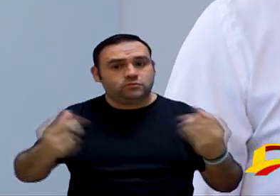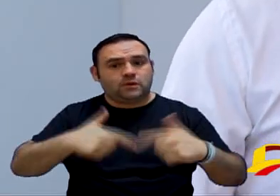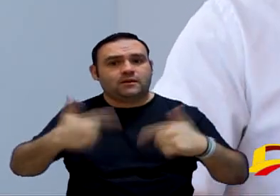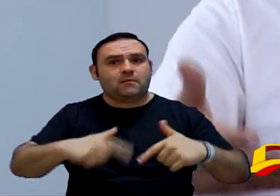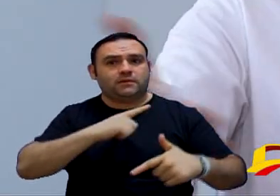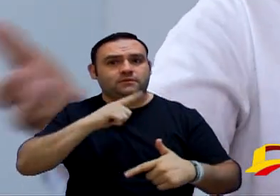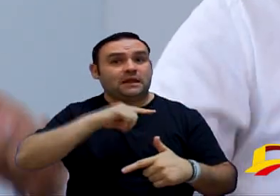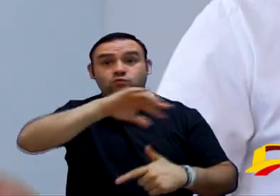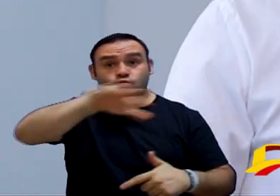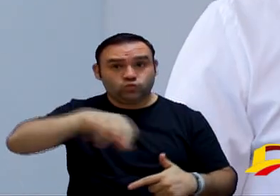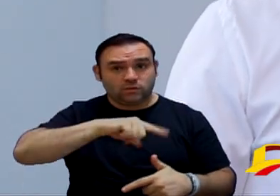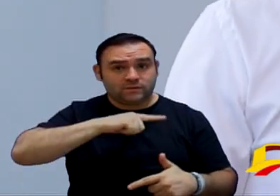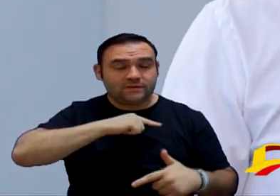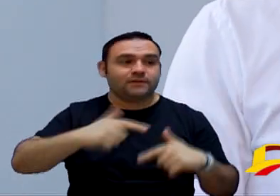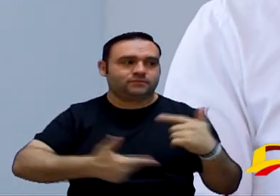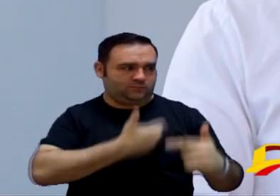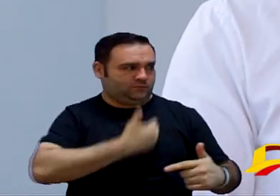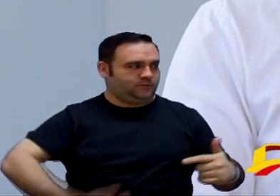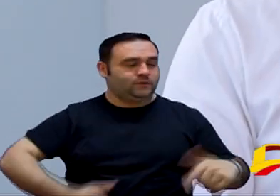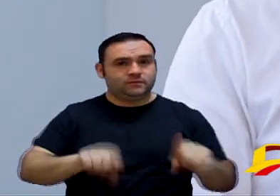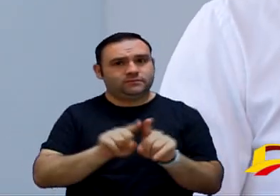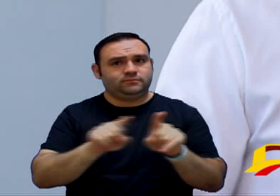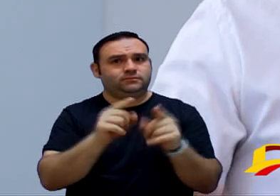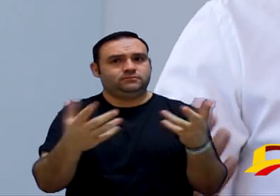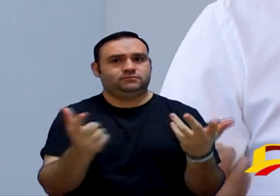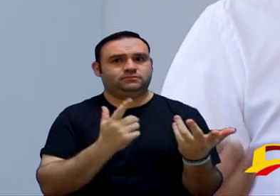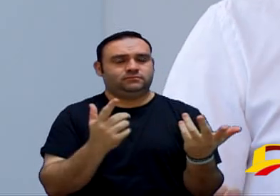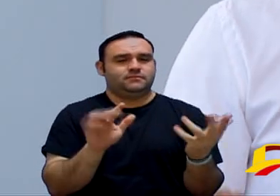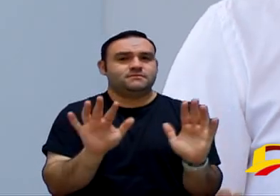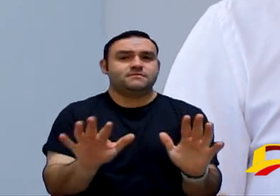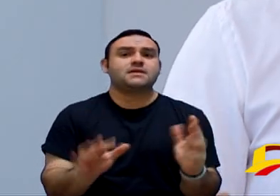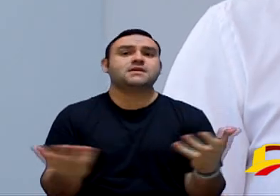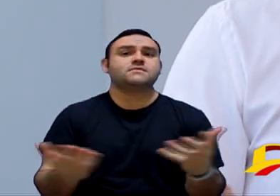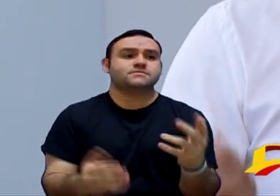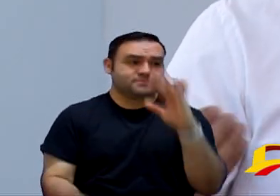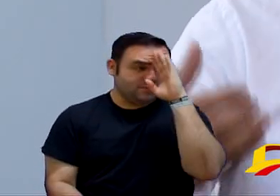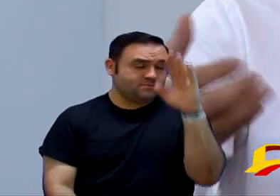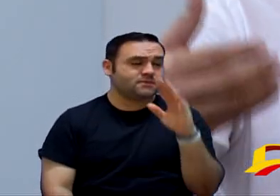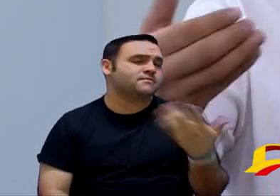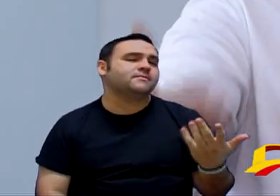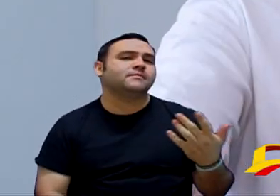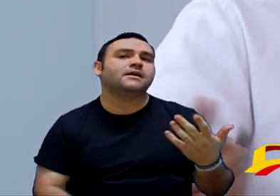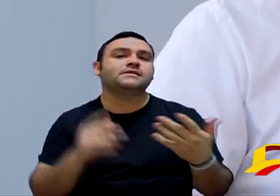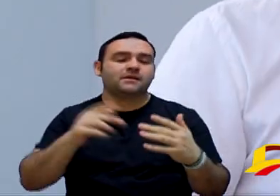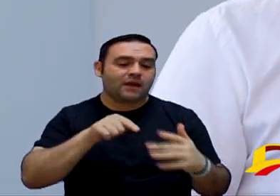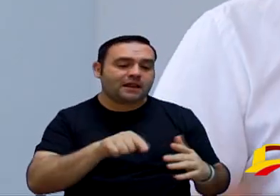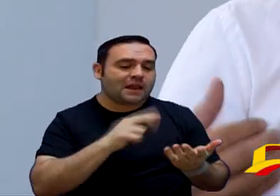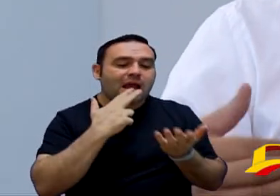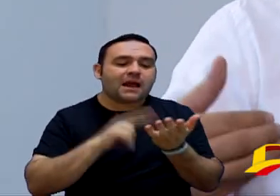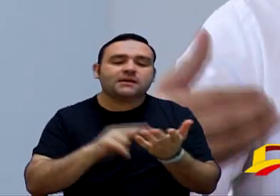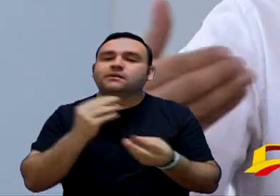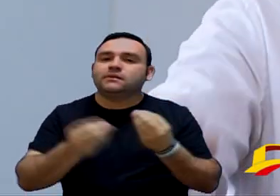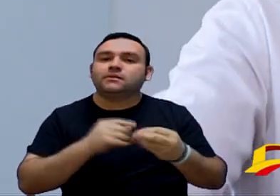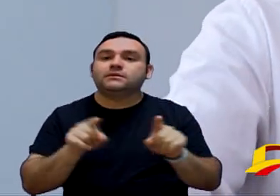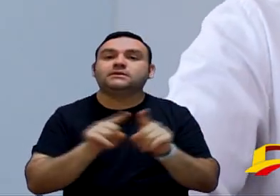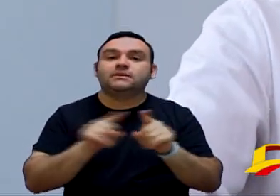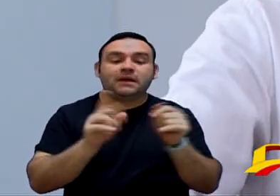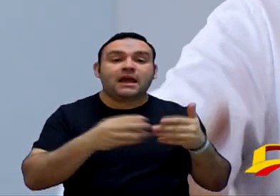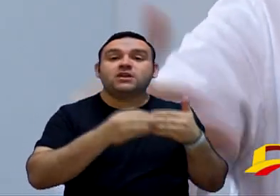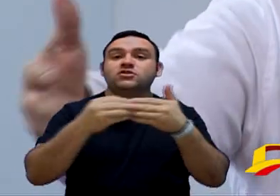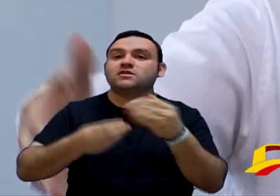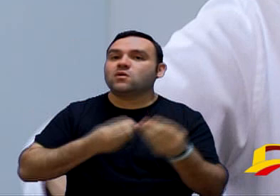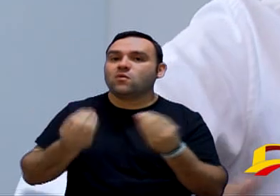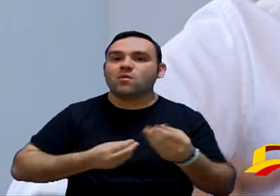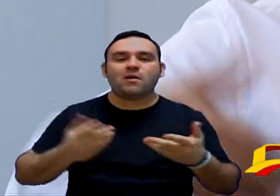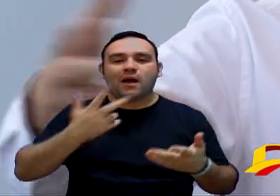fazer no serviço público todo mundo né Vereador a questão é que tratamento eles dão para o Ofício que tratamento eles dão para a indicação